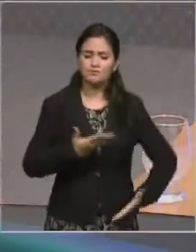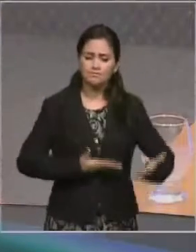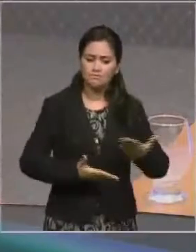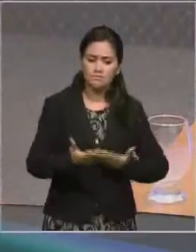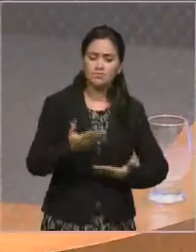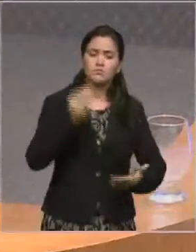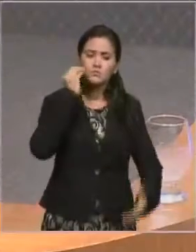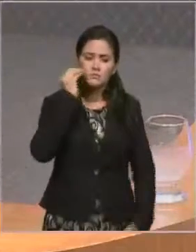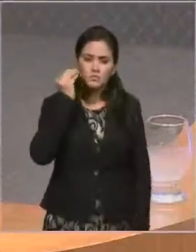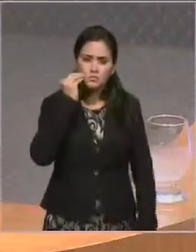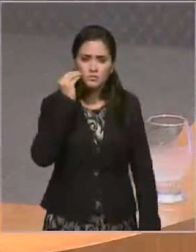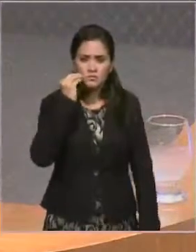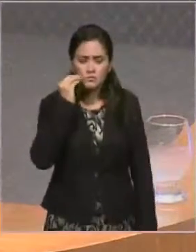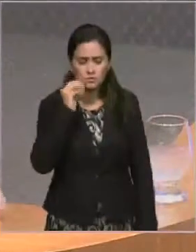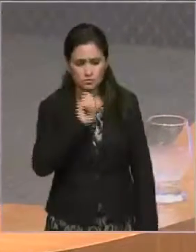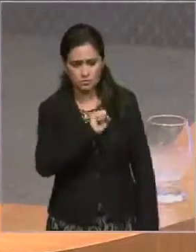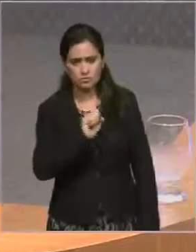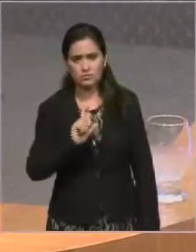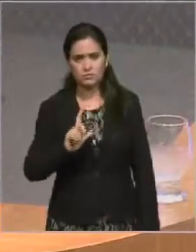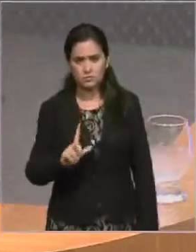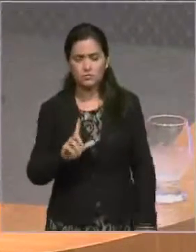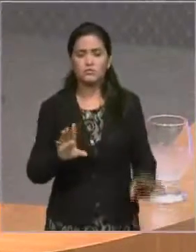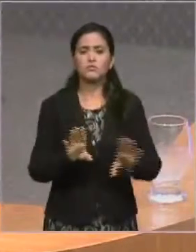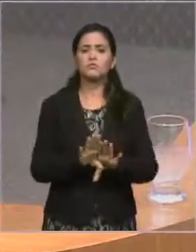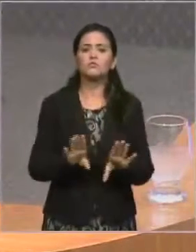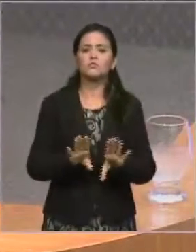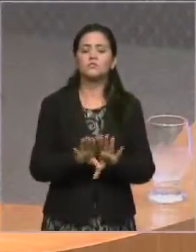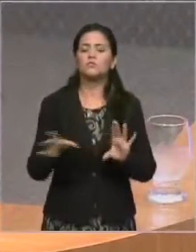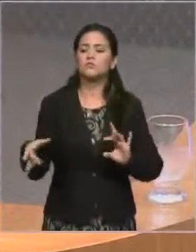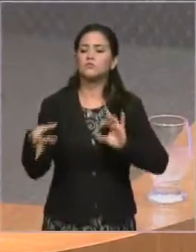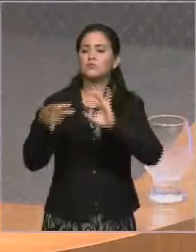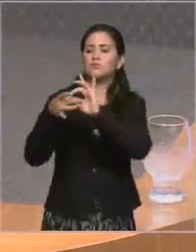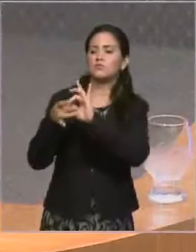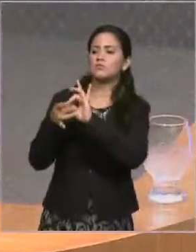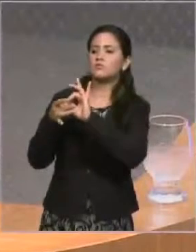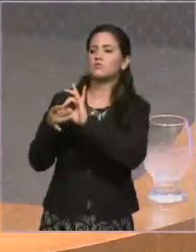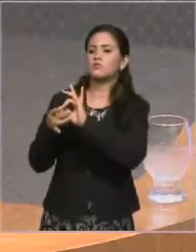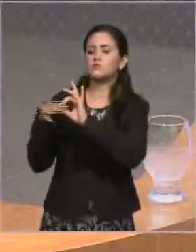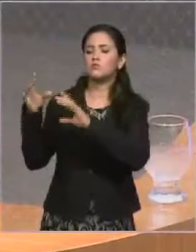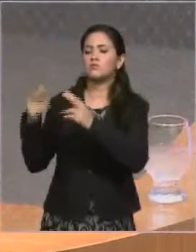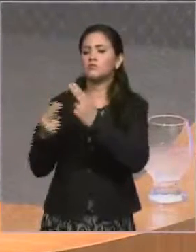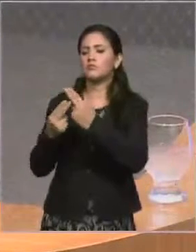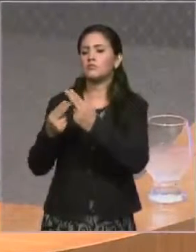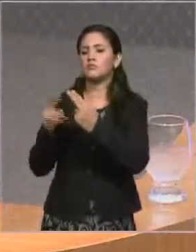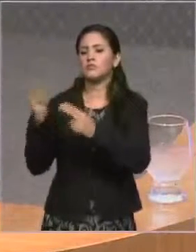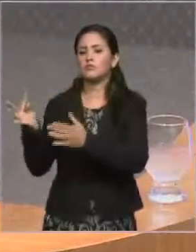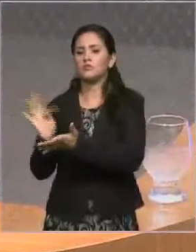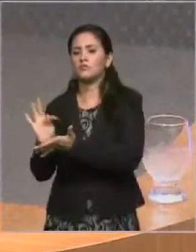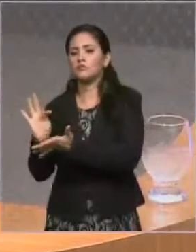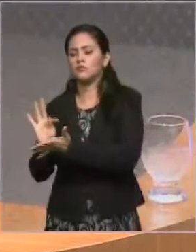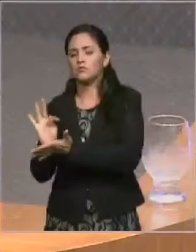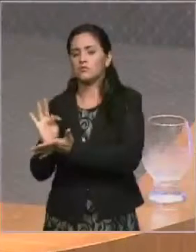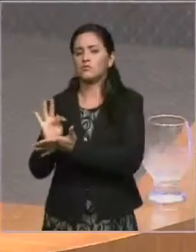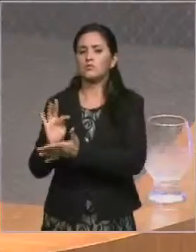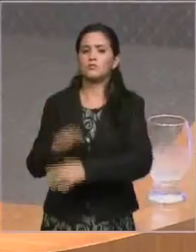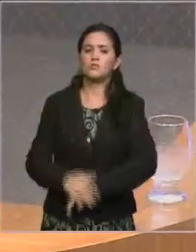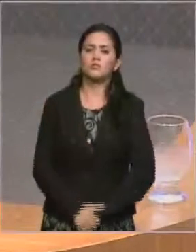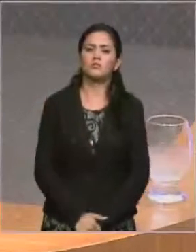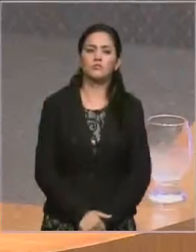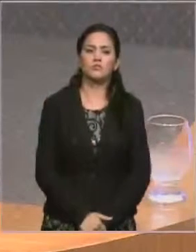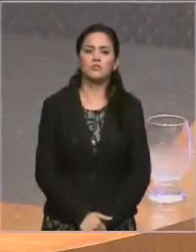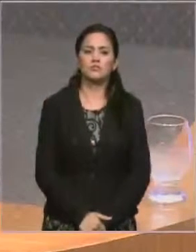consórcio intermunicipal criado nos últimos meses em Timon e delegado a sua função agora na última